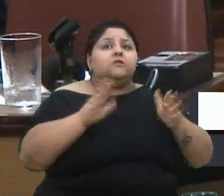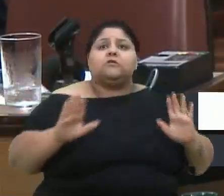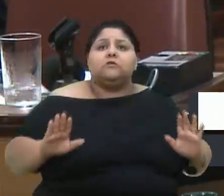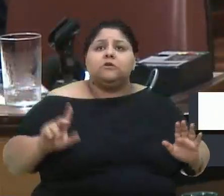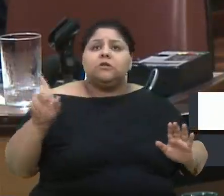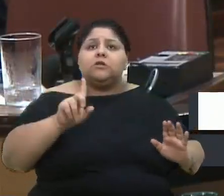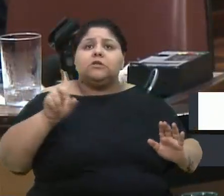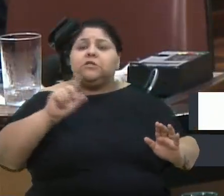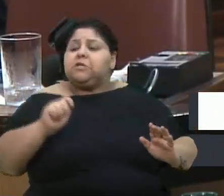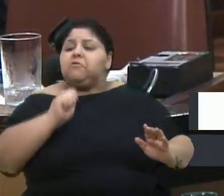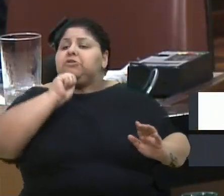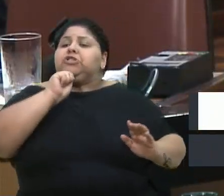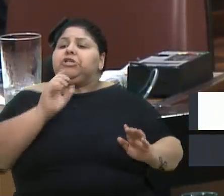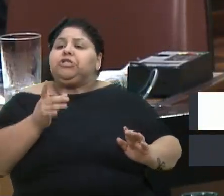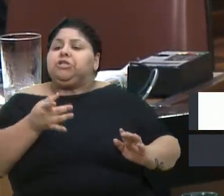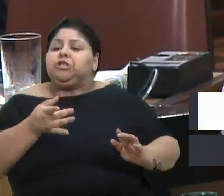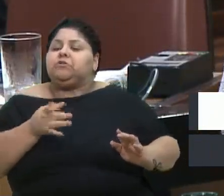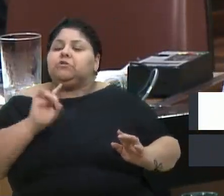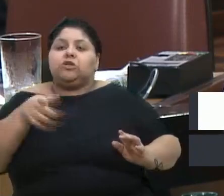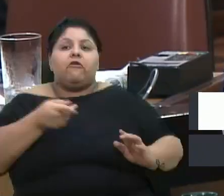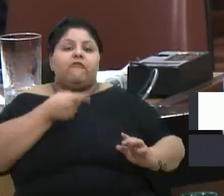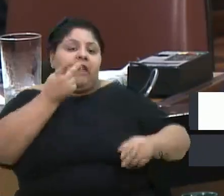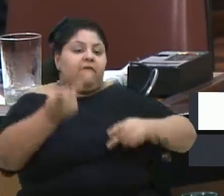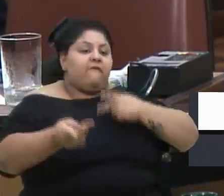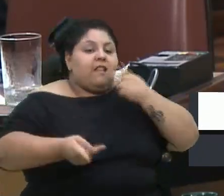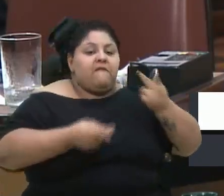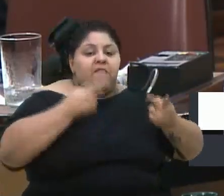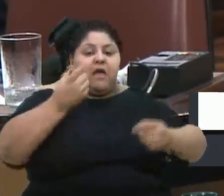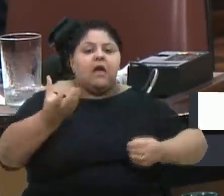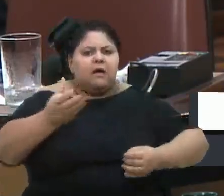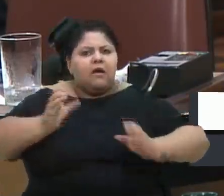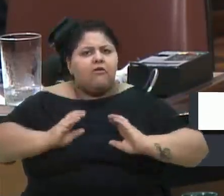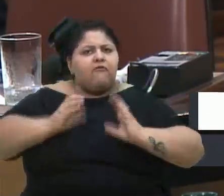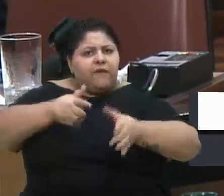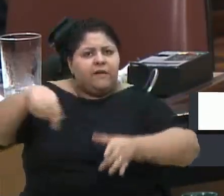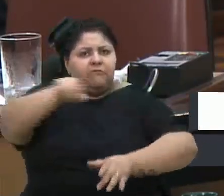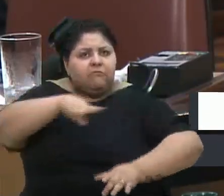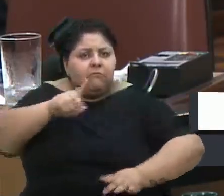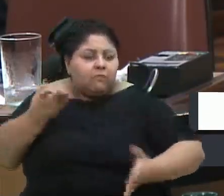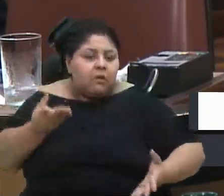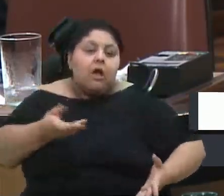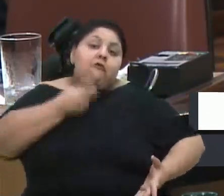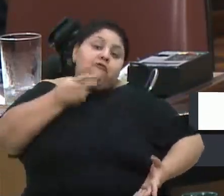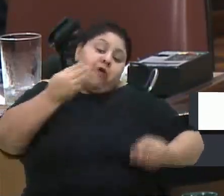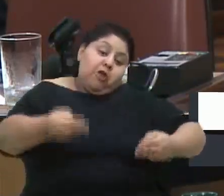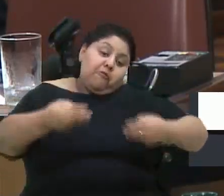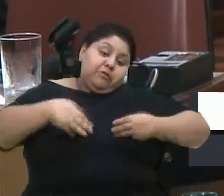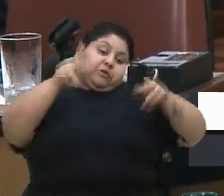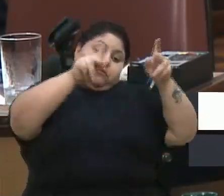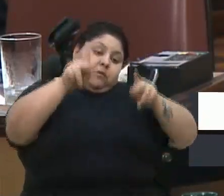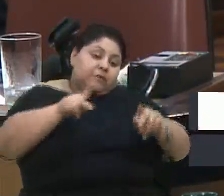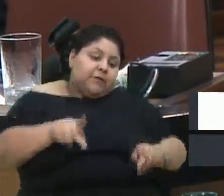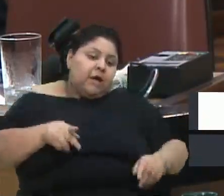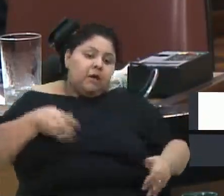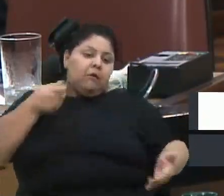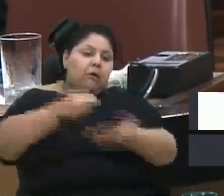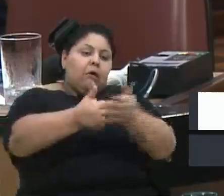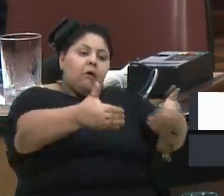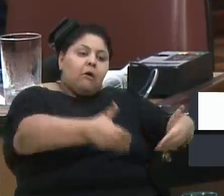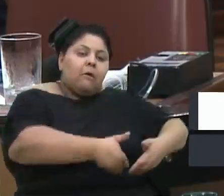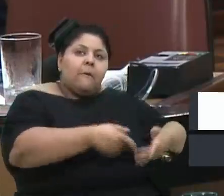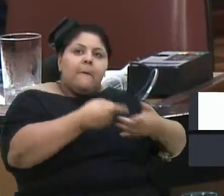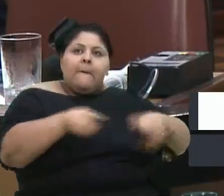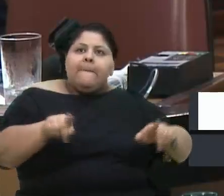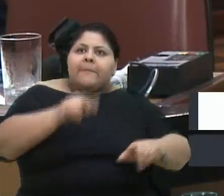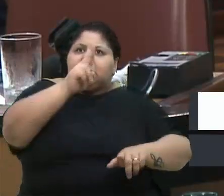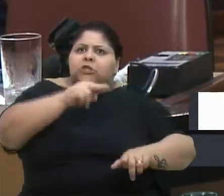discurso aqui. Quero ver as ações de vocês. Falam em moção da paz, falam em moção de combate à fome, mas nunca